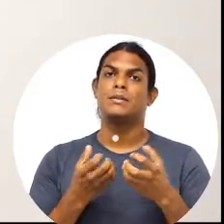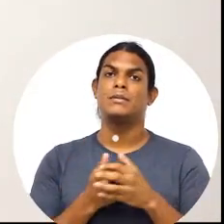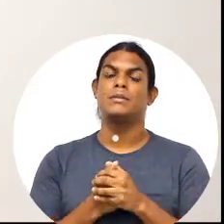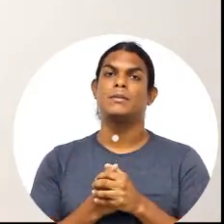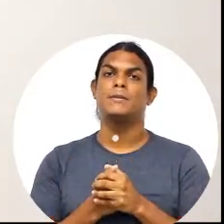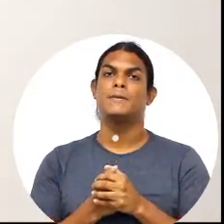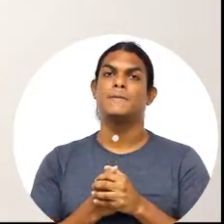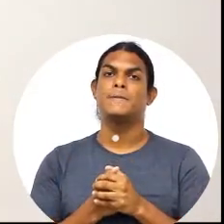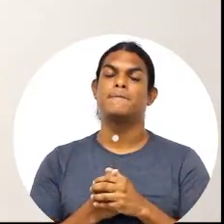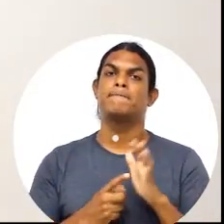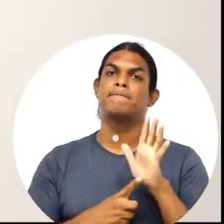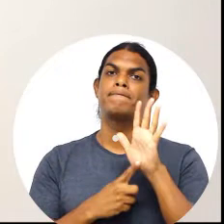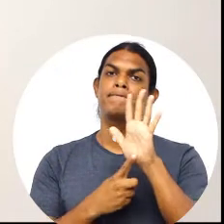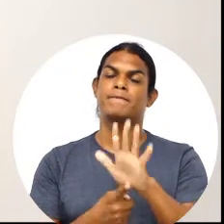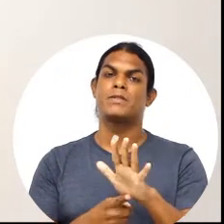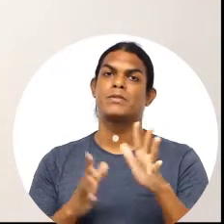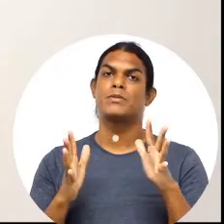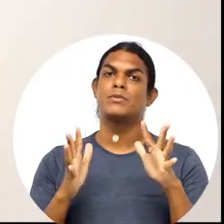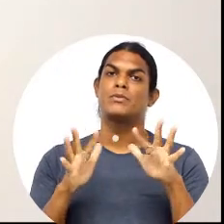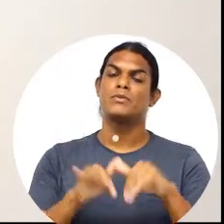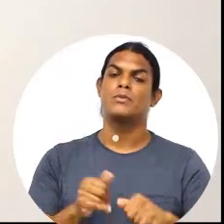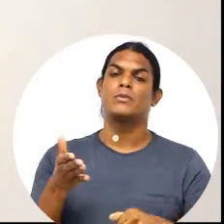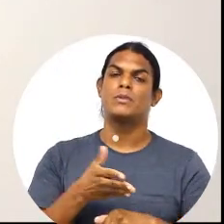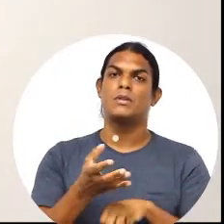dentro especificamente dessa competência,